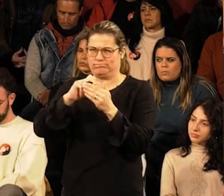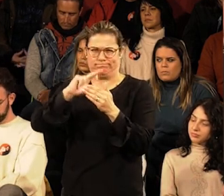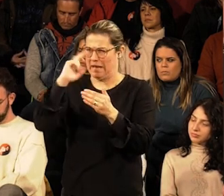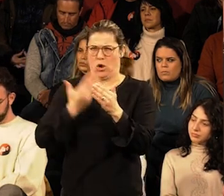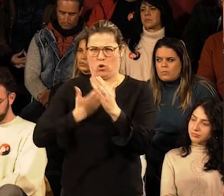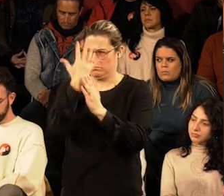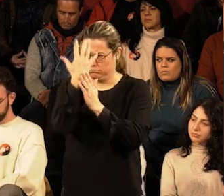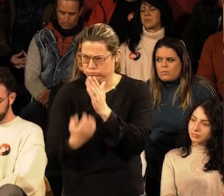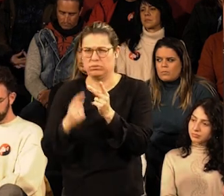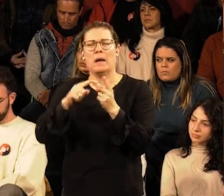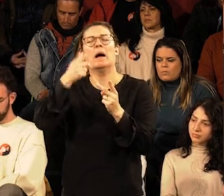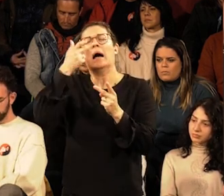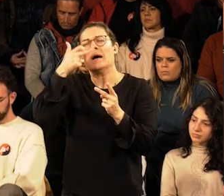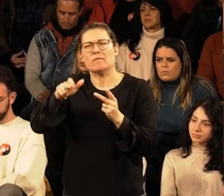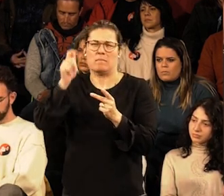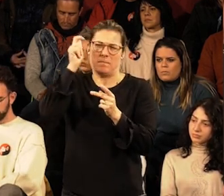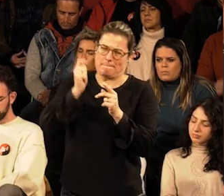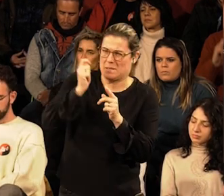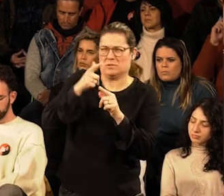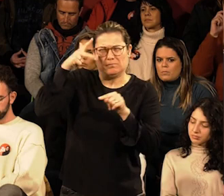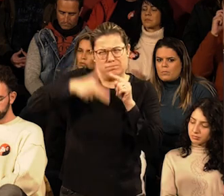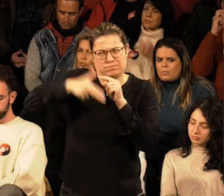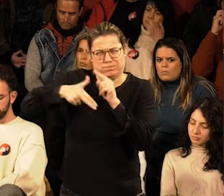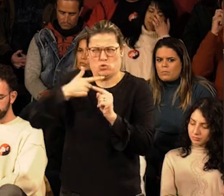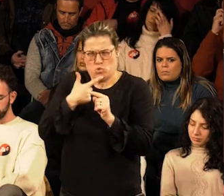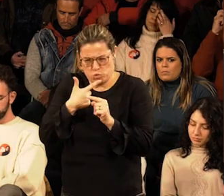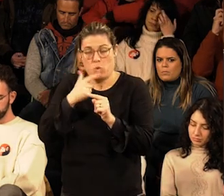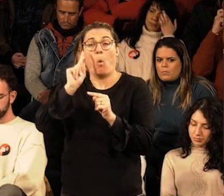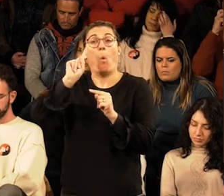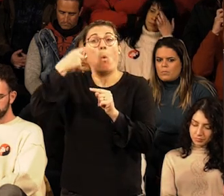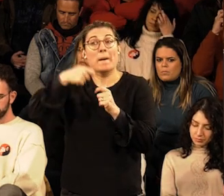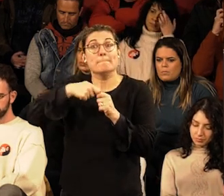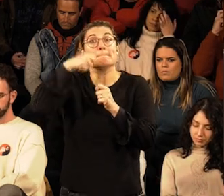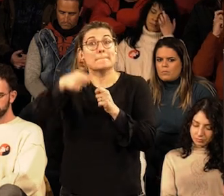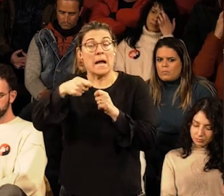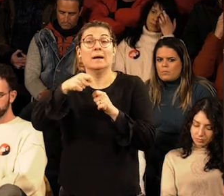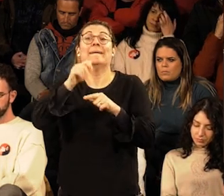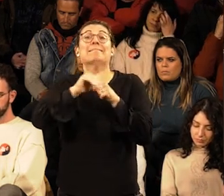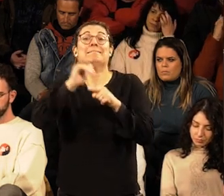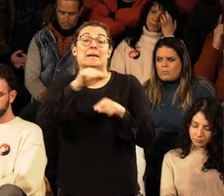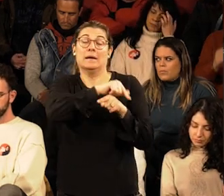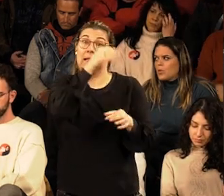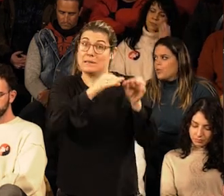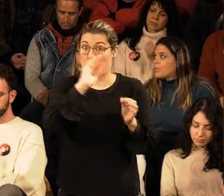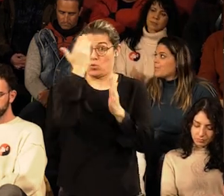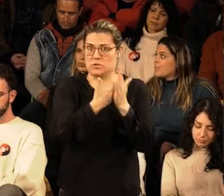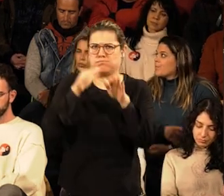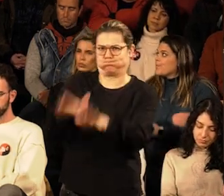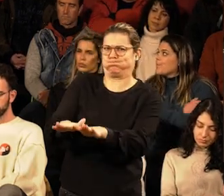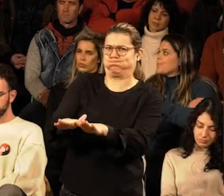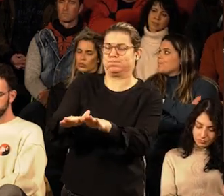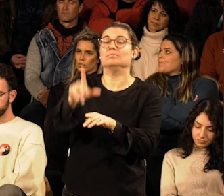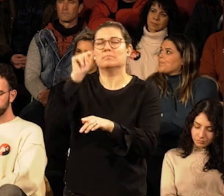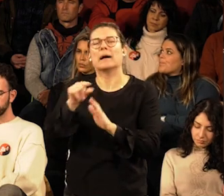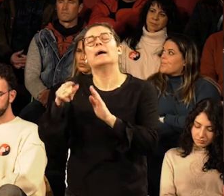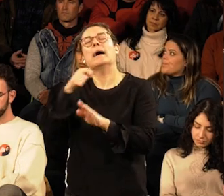cortes faroes nas pensões e nos salários e só não foram mais longe porque o tribunal constitucional o impediu a nova lei